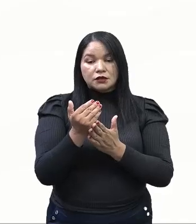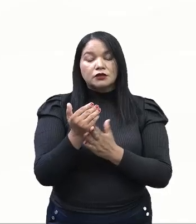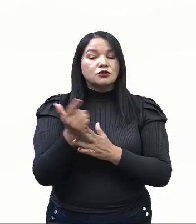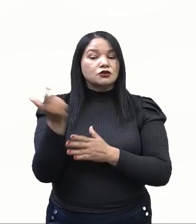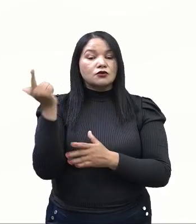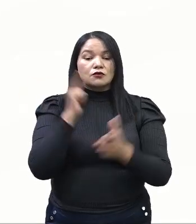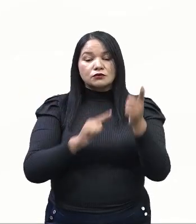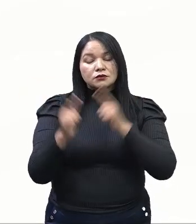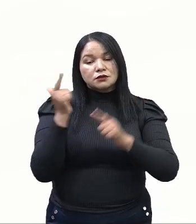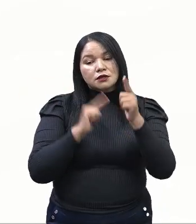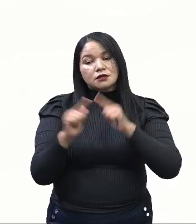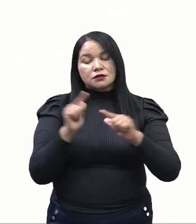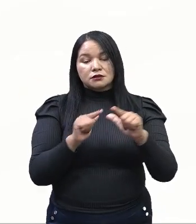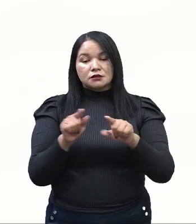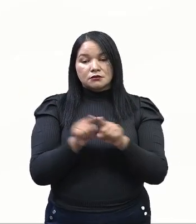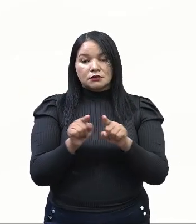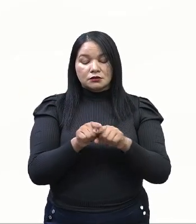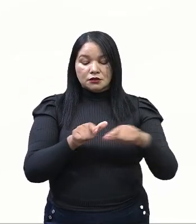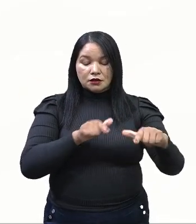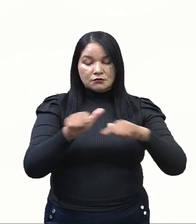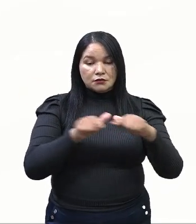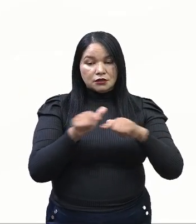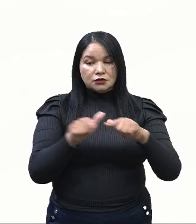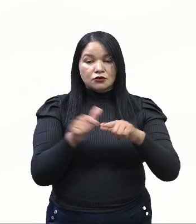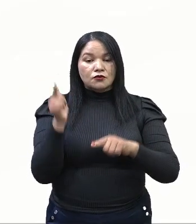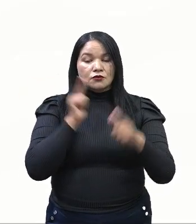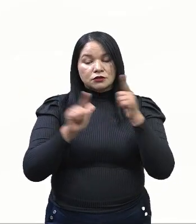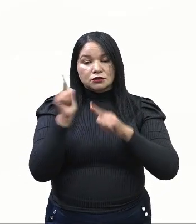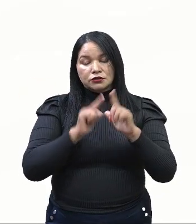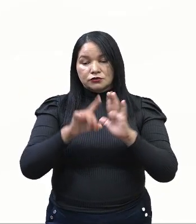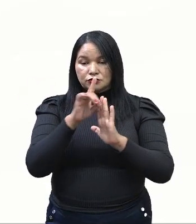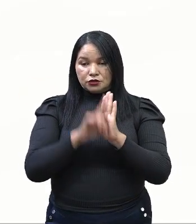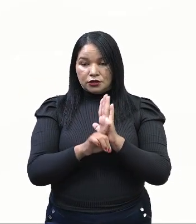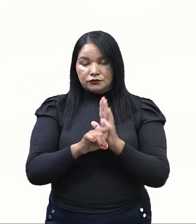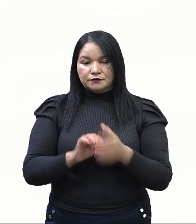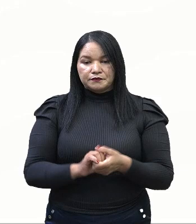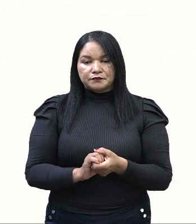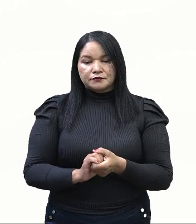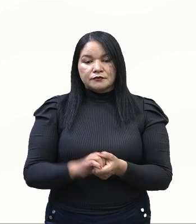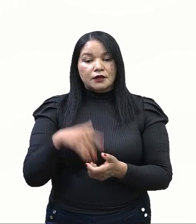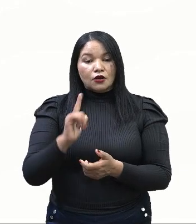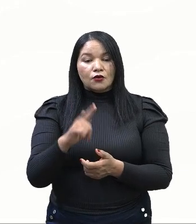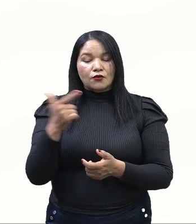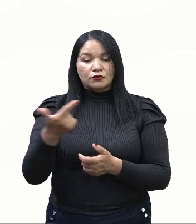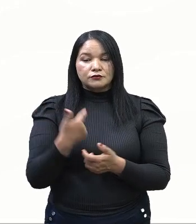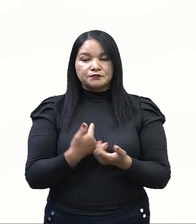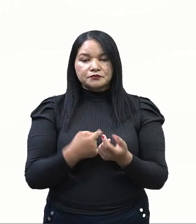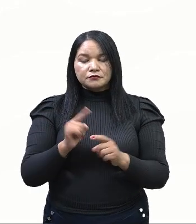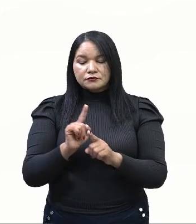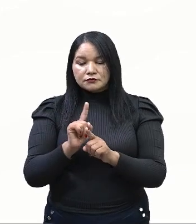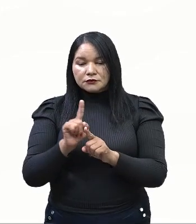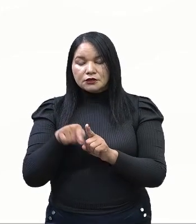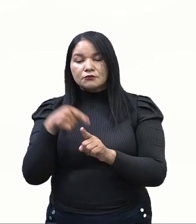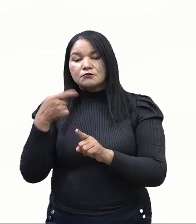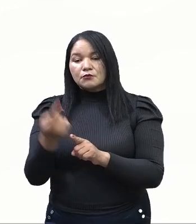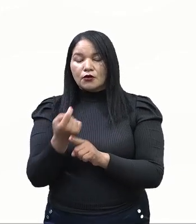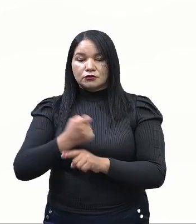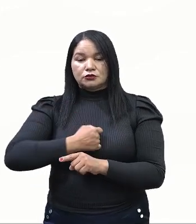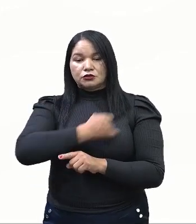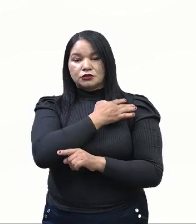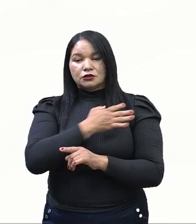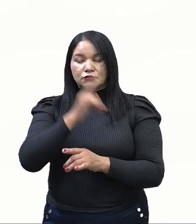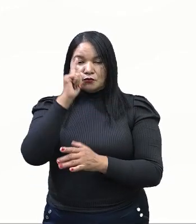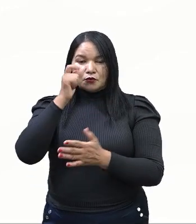de trabalhadores. E aí a gente fala dos movimentos agora pós-ditadura. Como se organizaram os